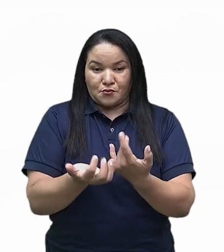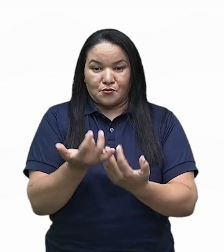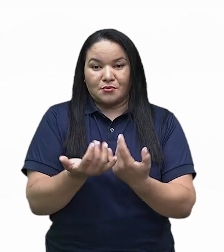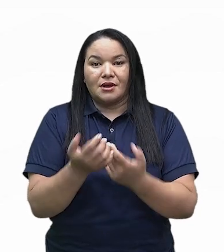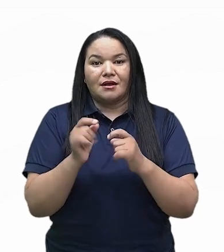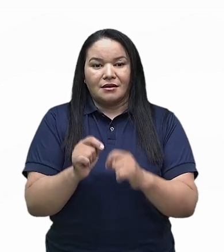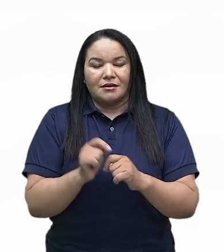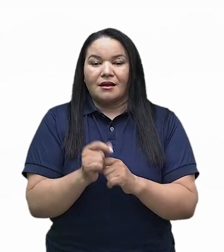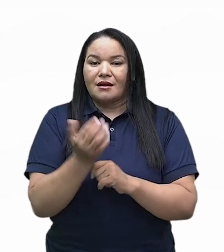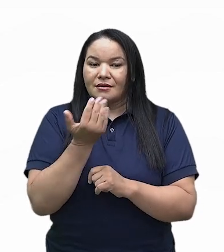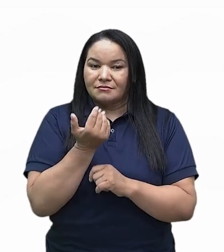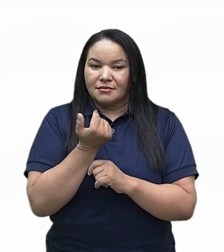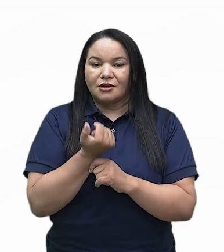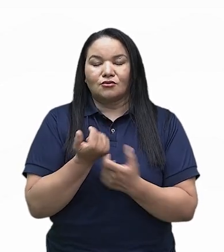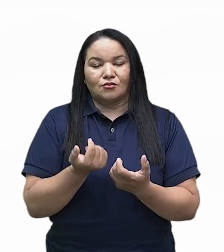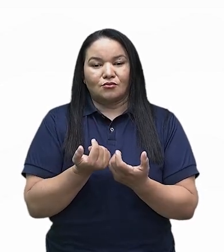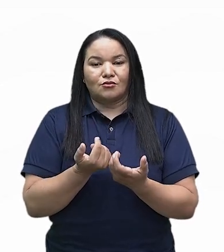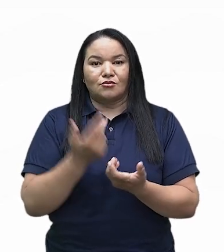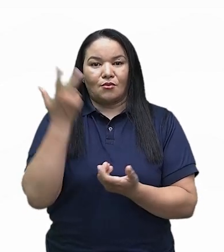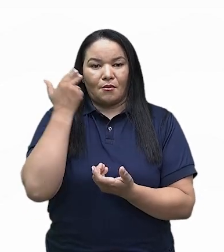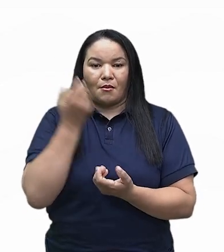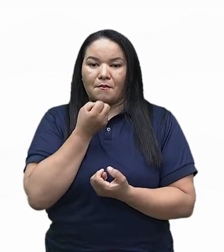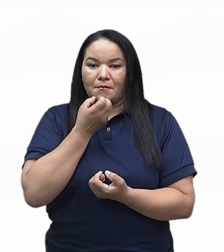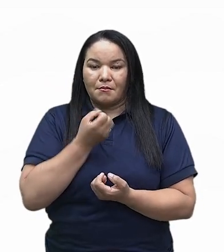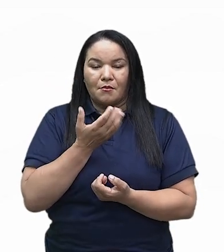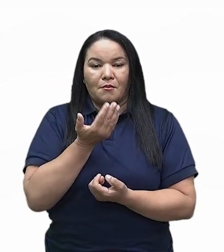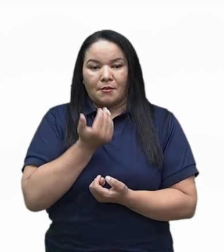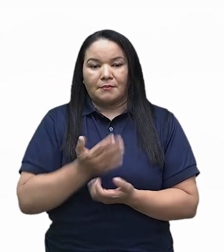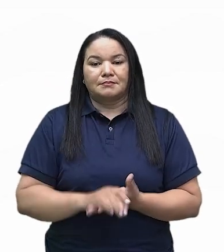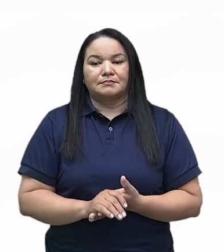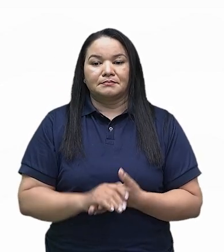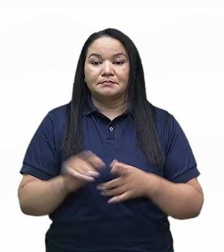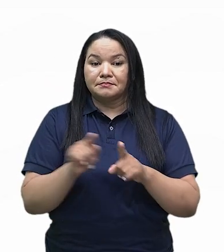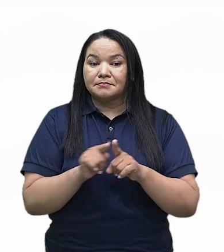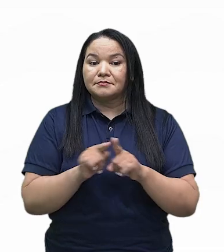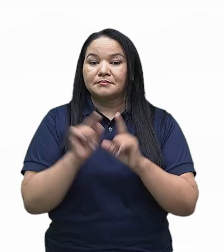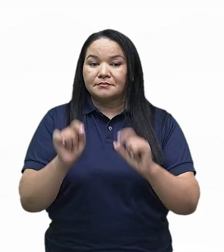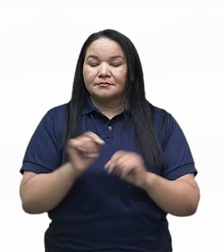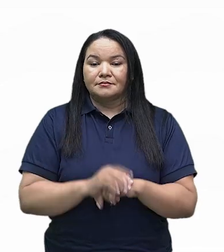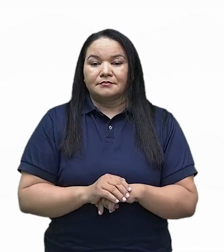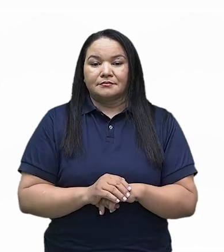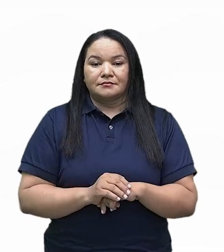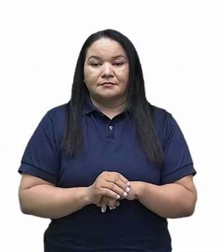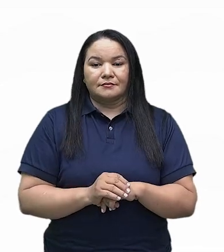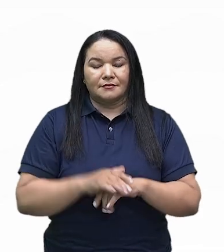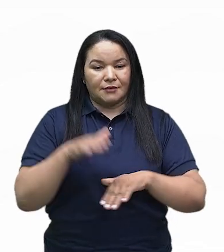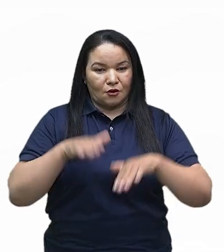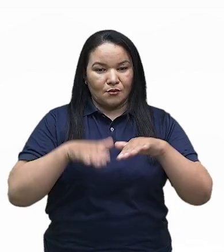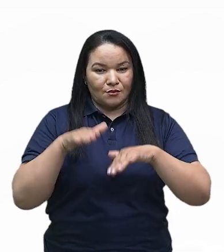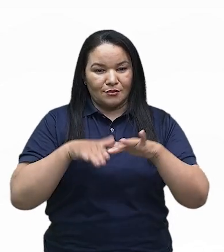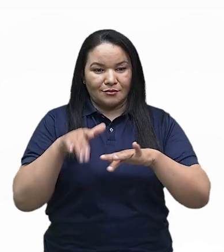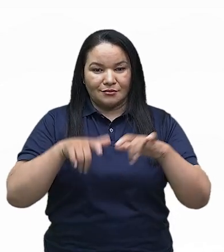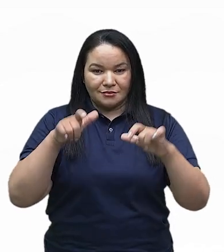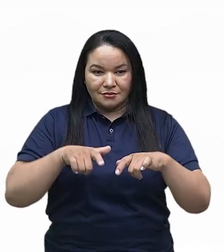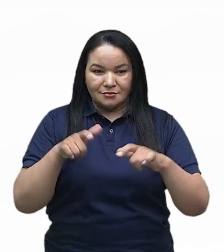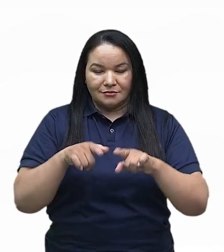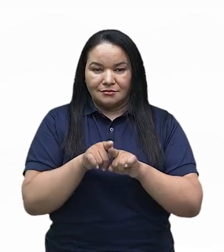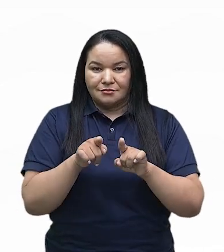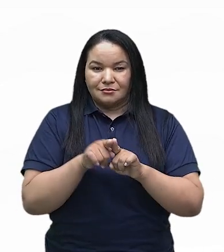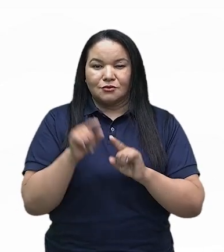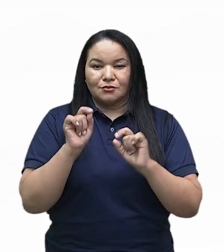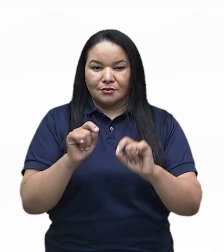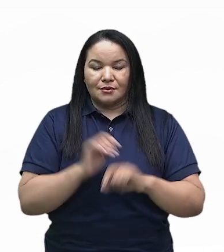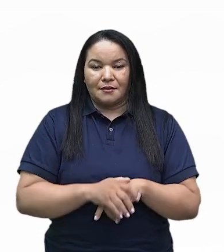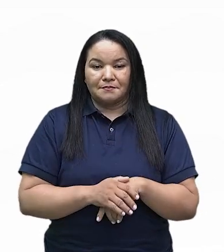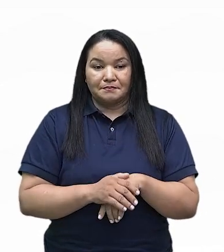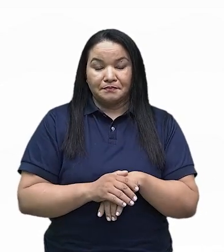cozinhem adequadamente. Em locais, por exemplo, em que a altitude é, né, além da